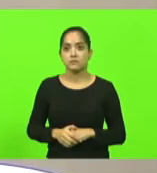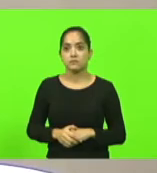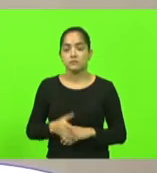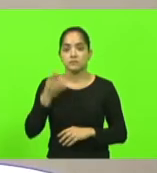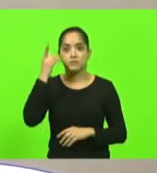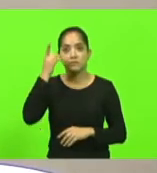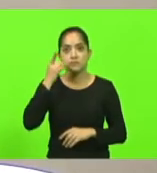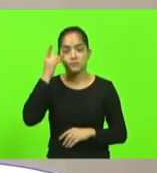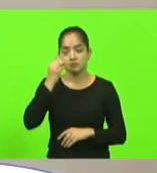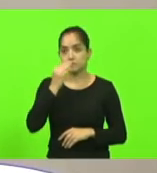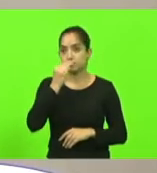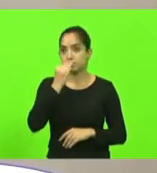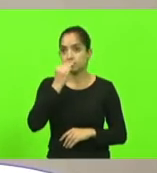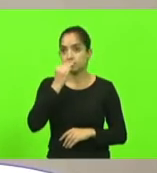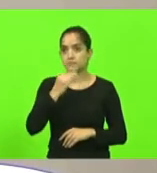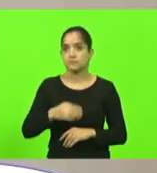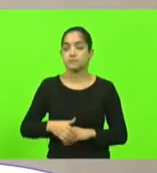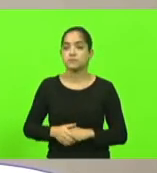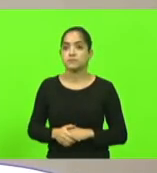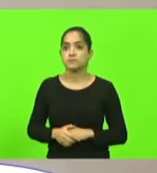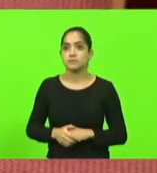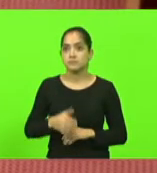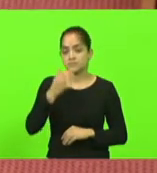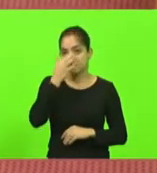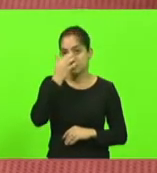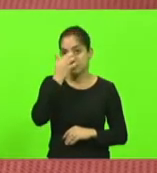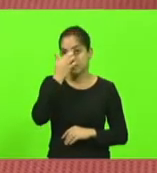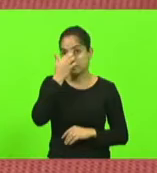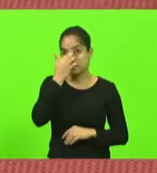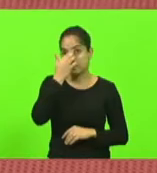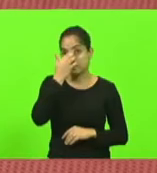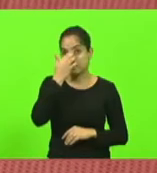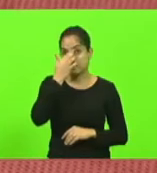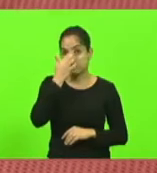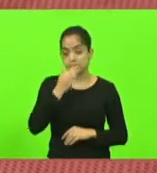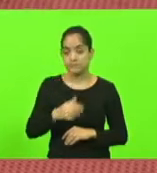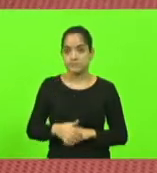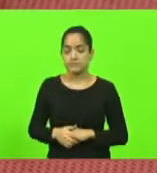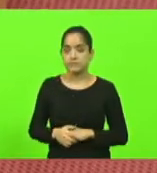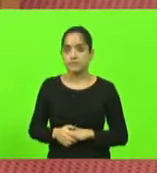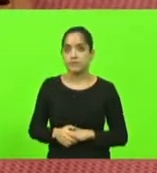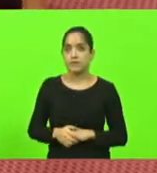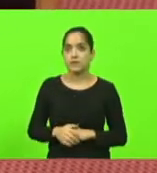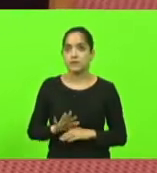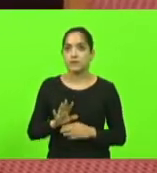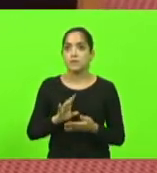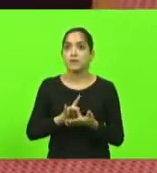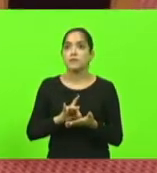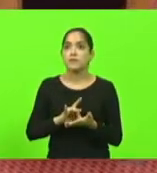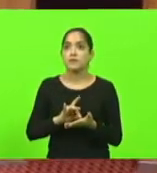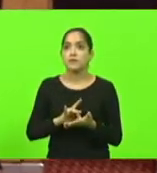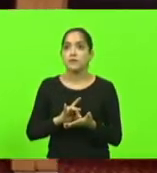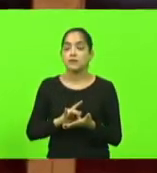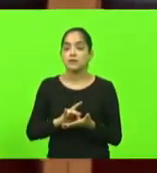Deputado Moacir Sopelsa, na sequência, deputado Sargento Lima. Muito bem. Na verdade, eu tinha...